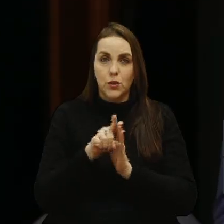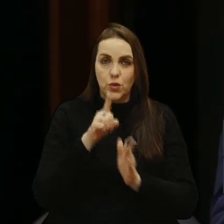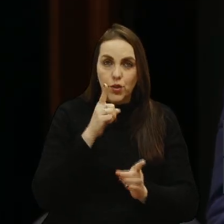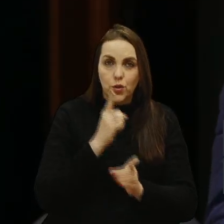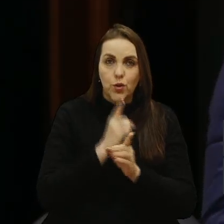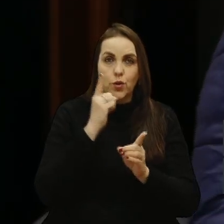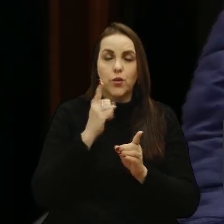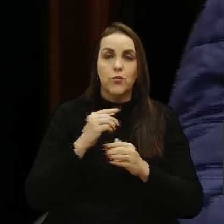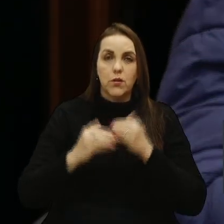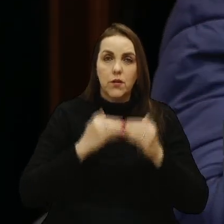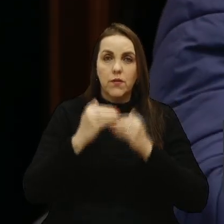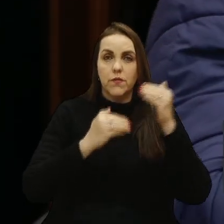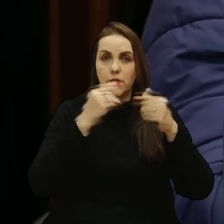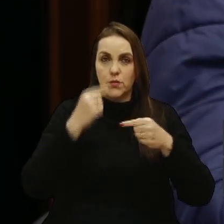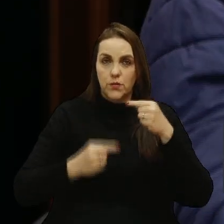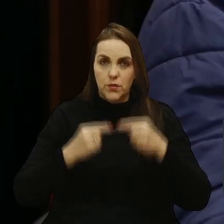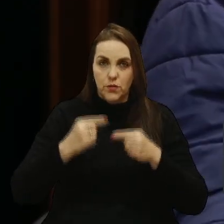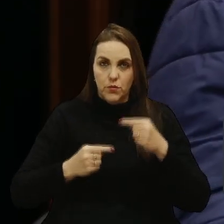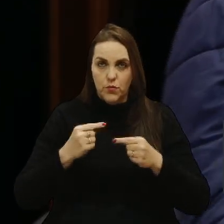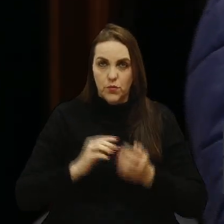avanço dessas discussões.